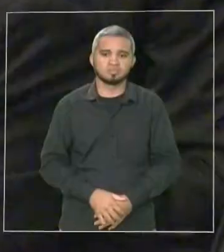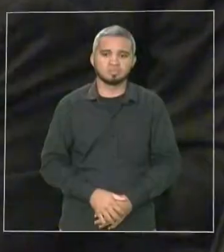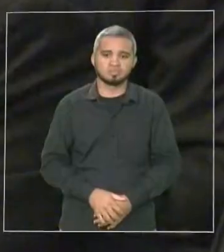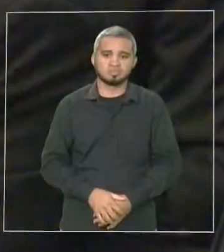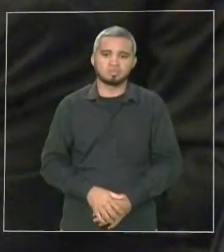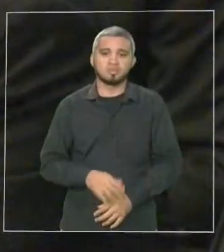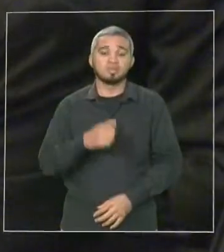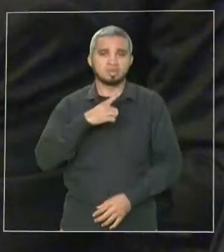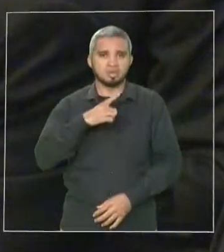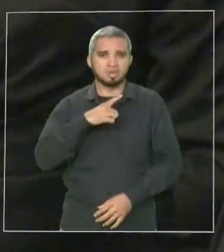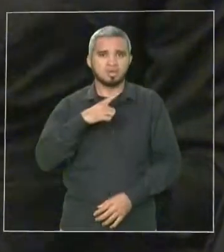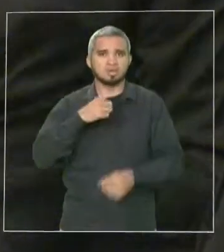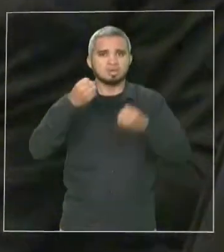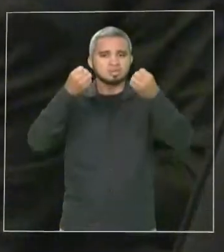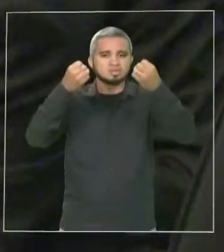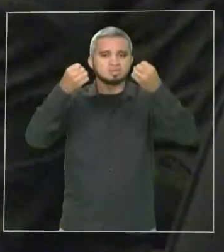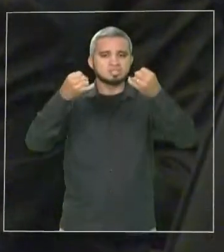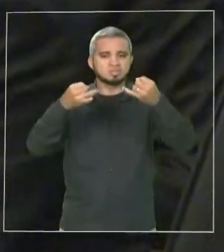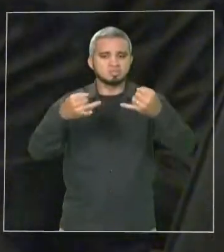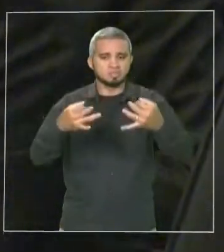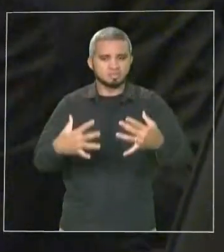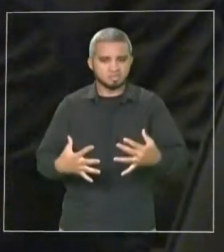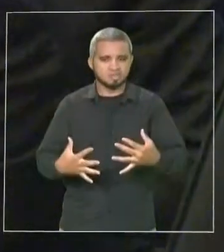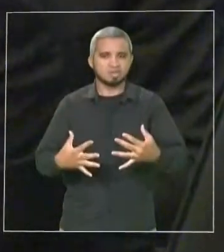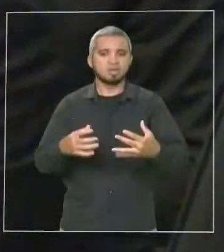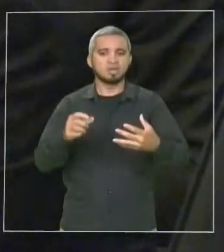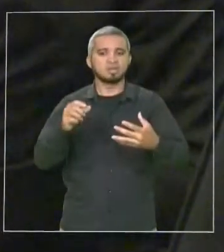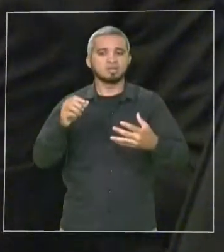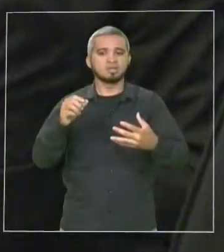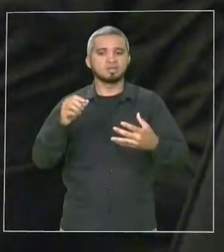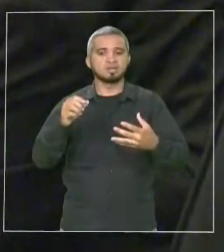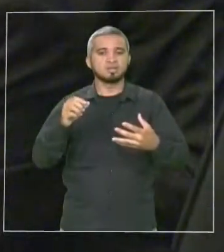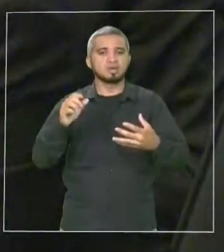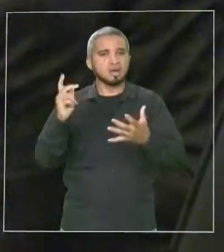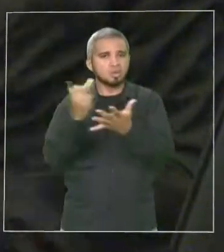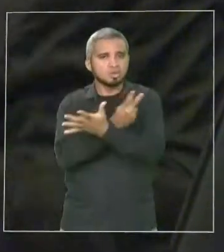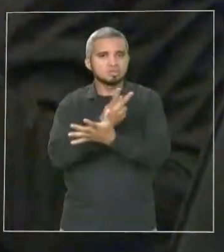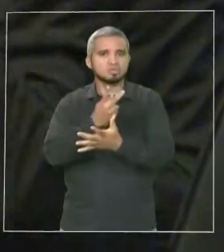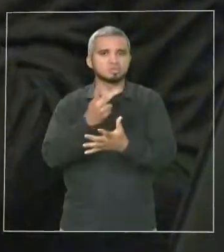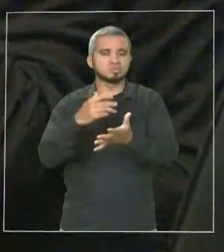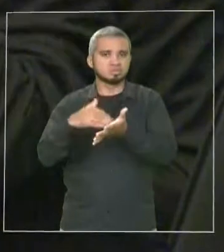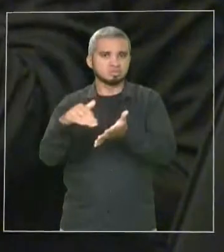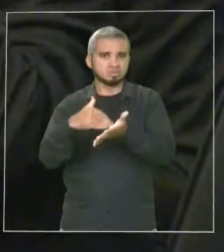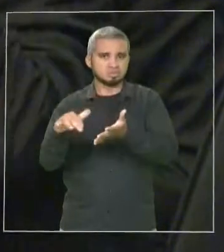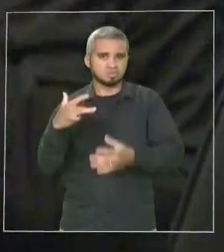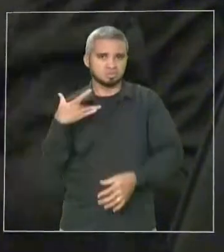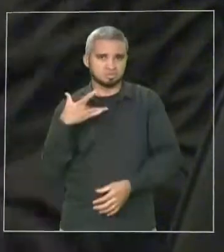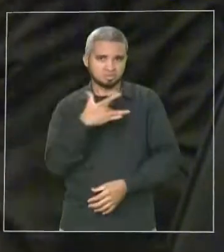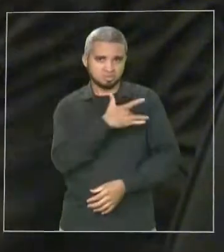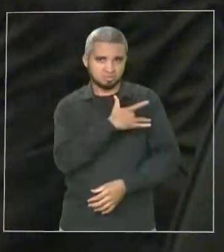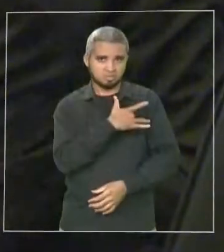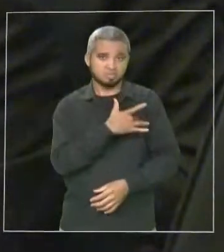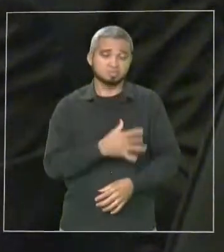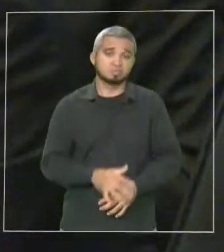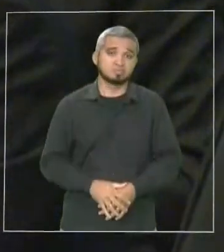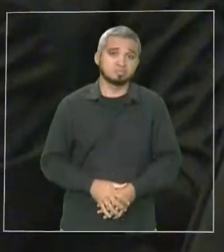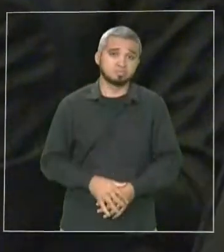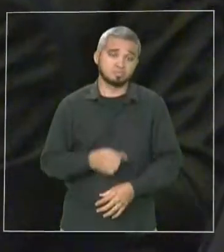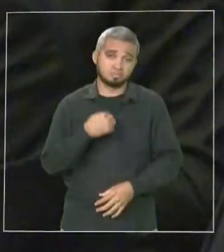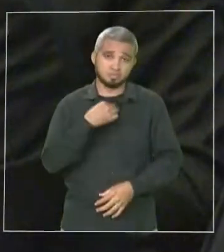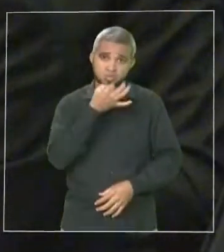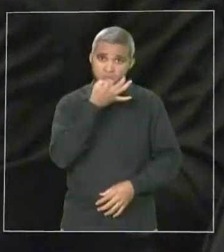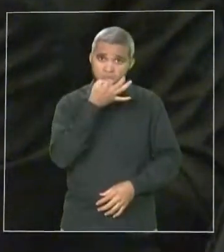fatos ocorridos na Secretaria de Estado da Saúde, Eu acho que o